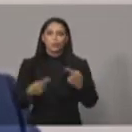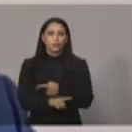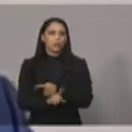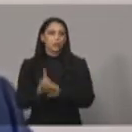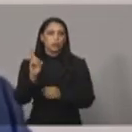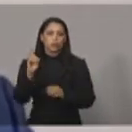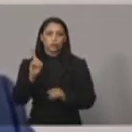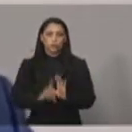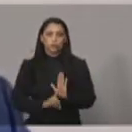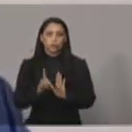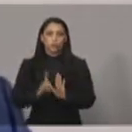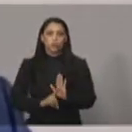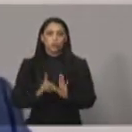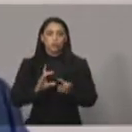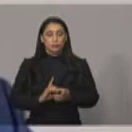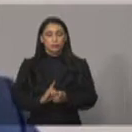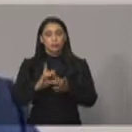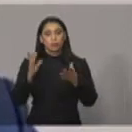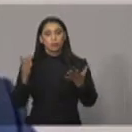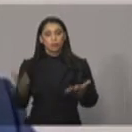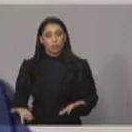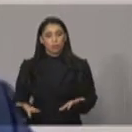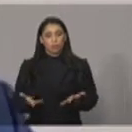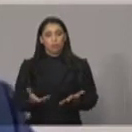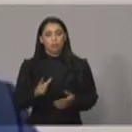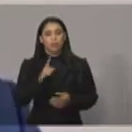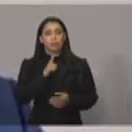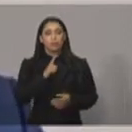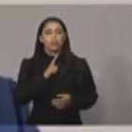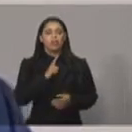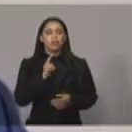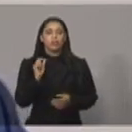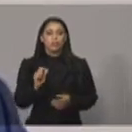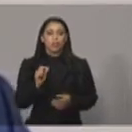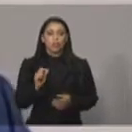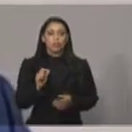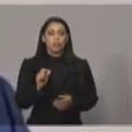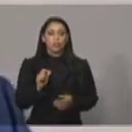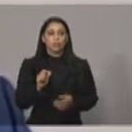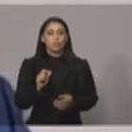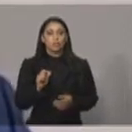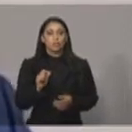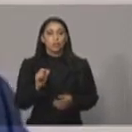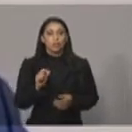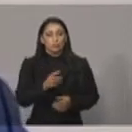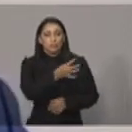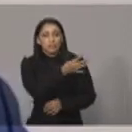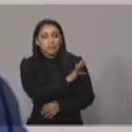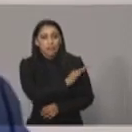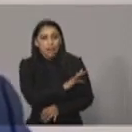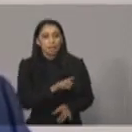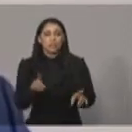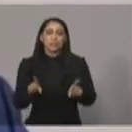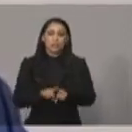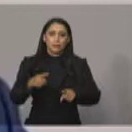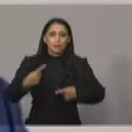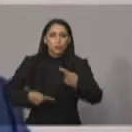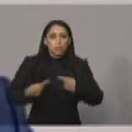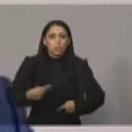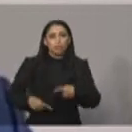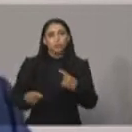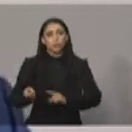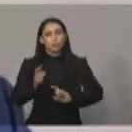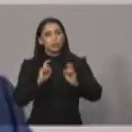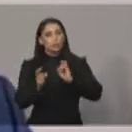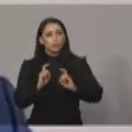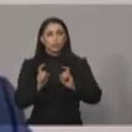direitos e liberdades da nossa democracia. Isso dá tanto pelas insuficiências técnicas que o fundamentam, quanto pelo contexto político e administrativo